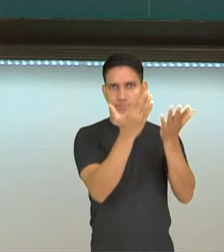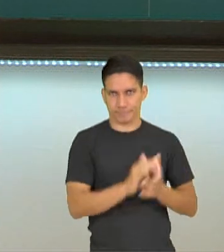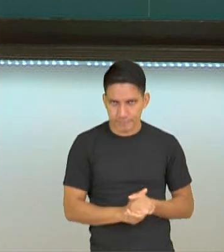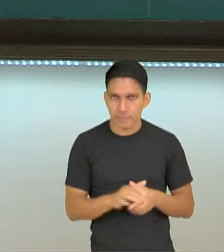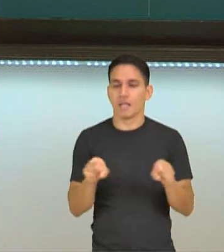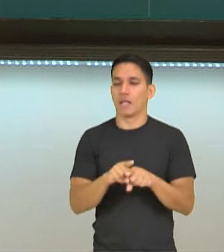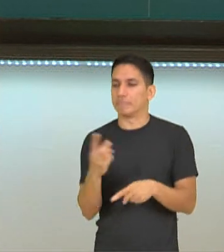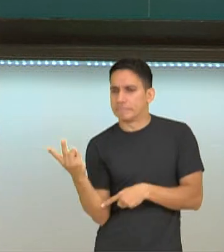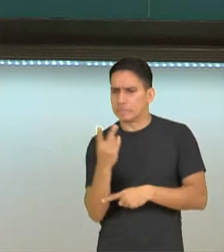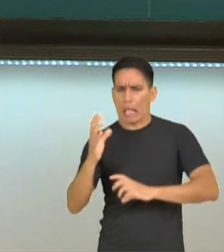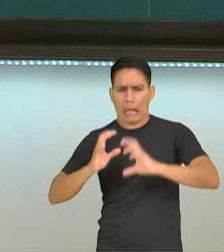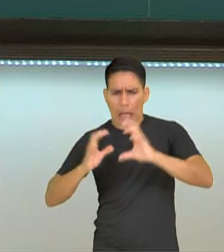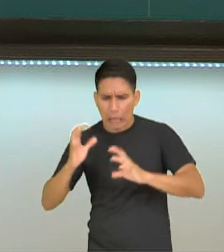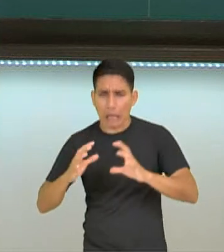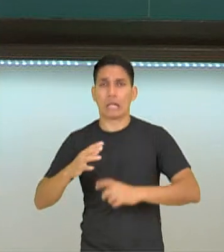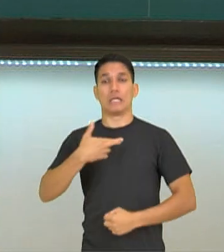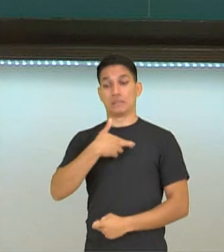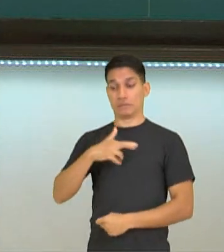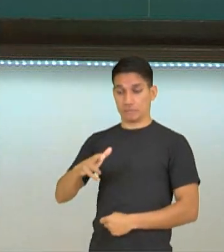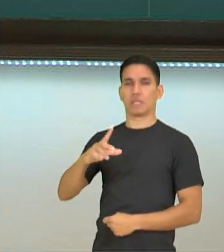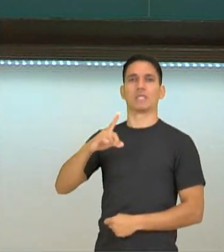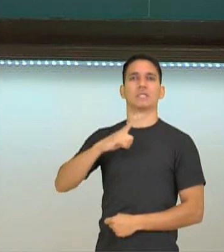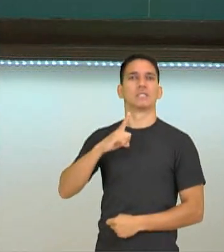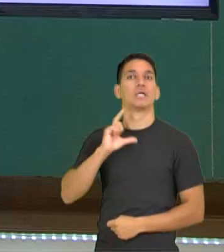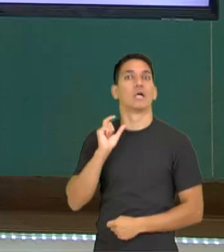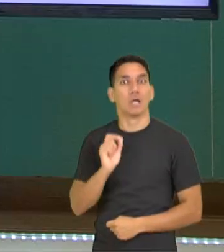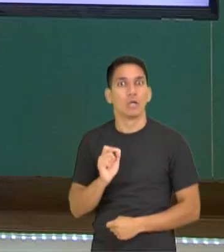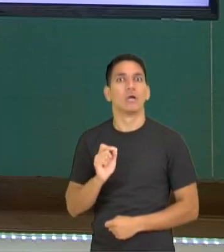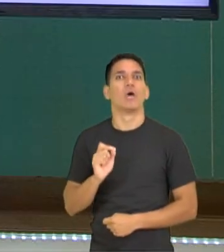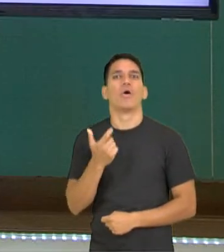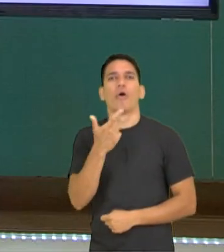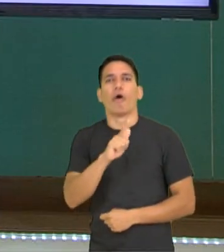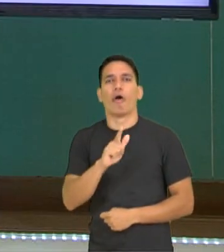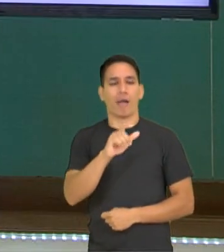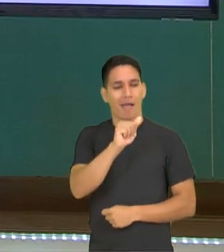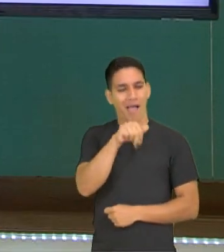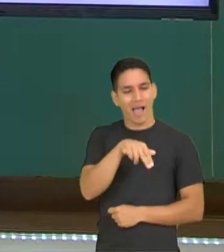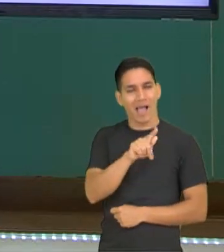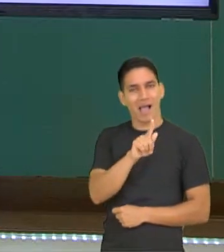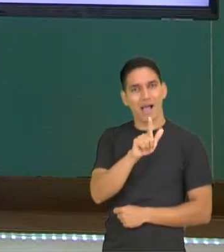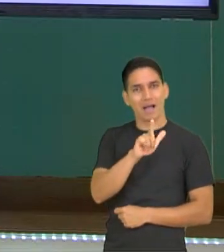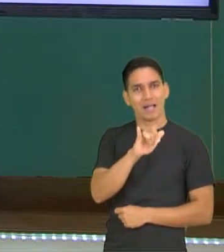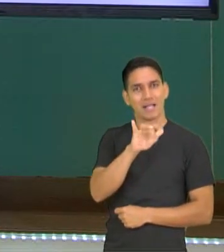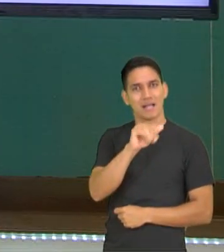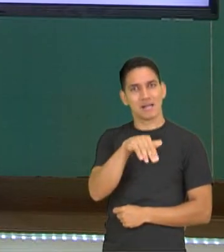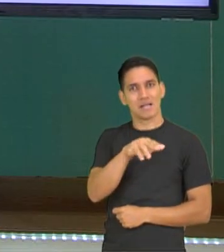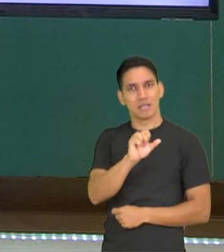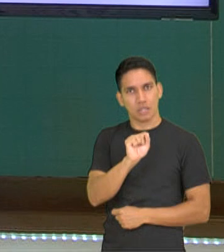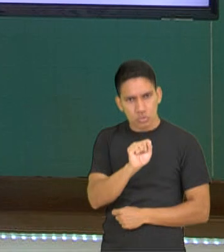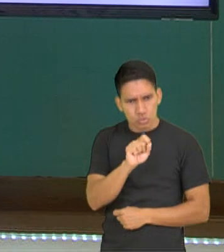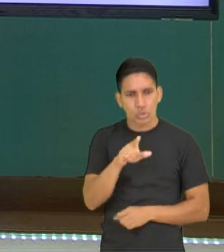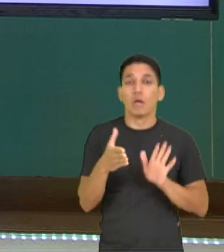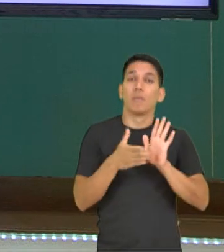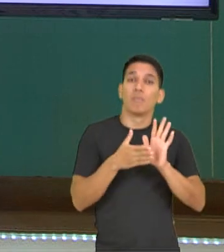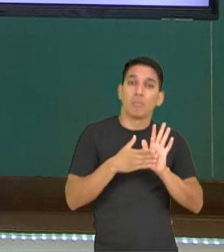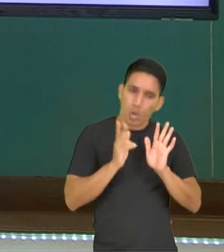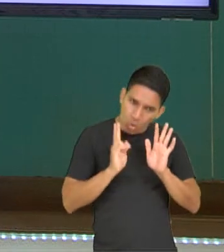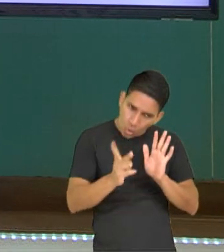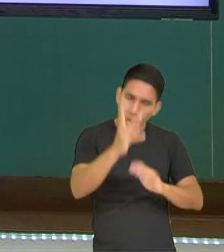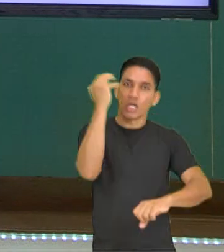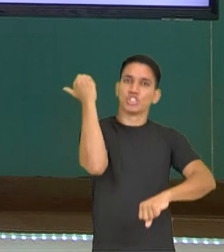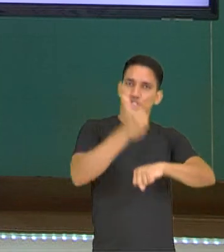entre as disputas religiosas existiam a disputa dos anglicanos, que tinham a intenção de manter